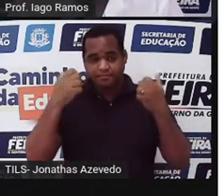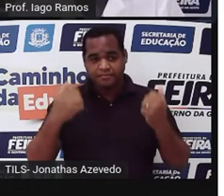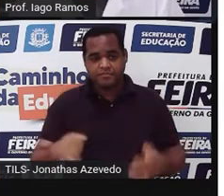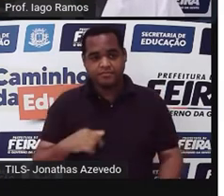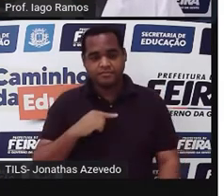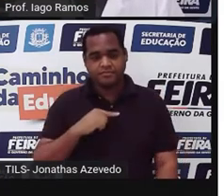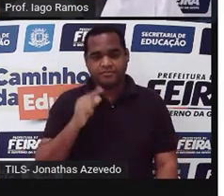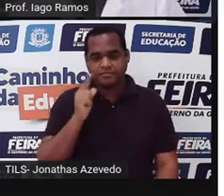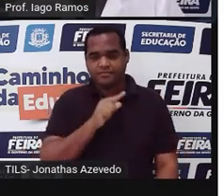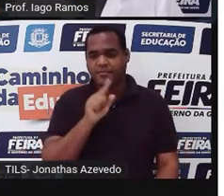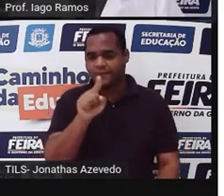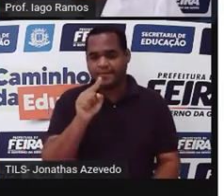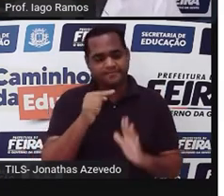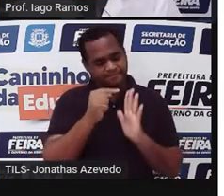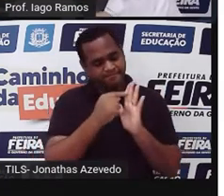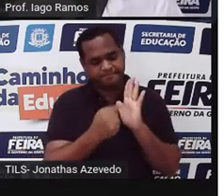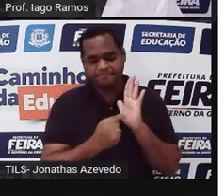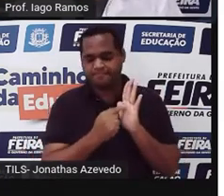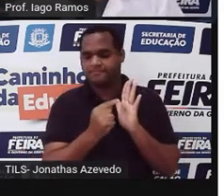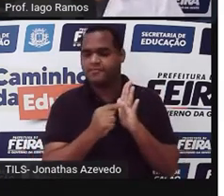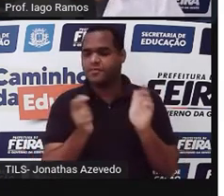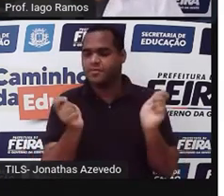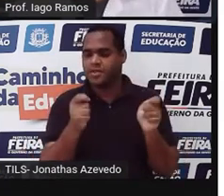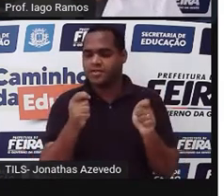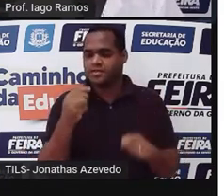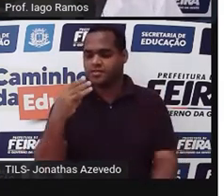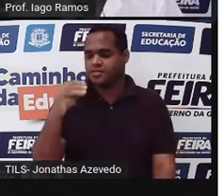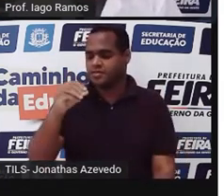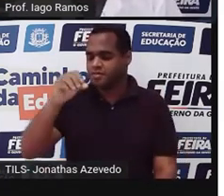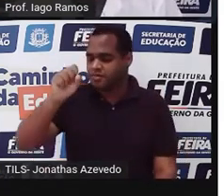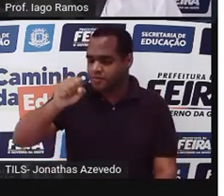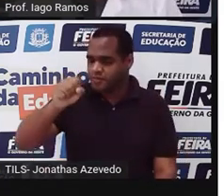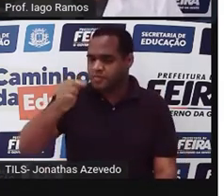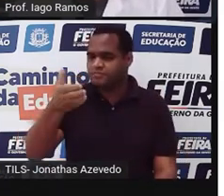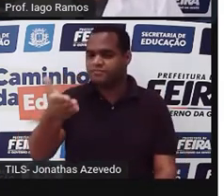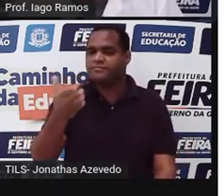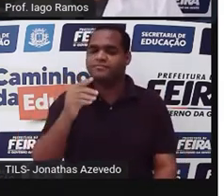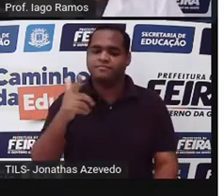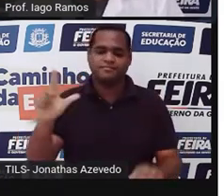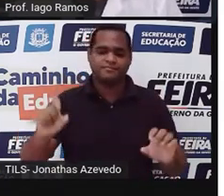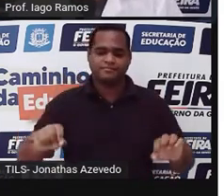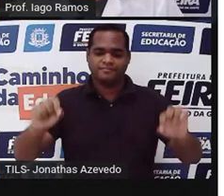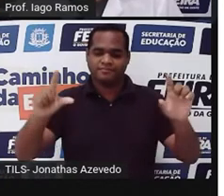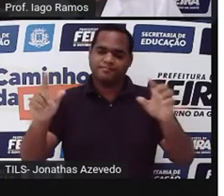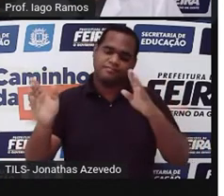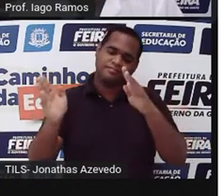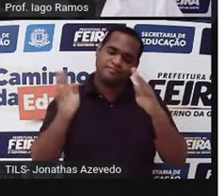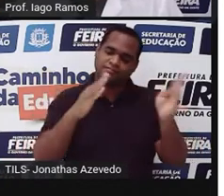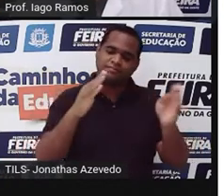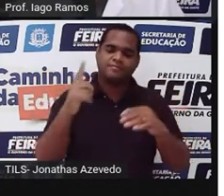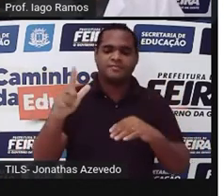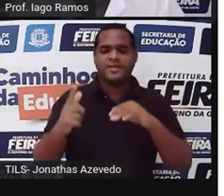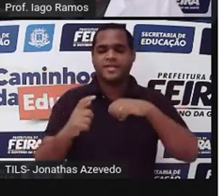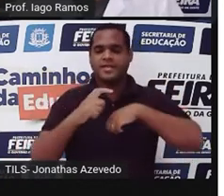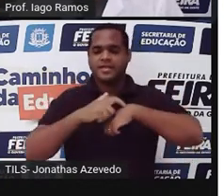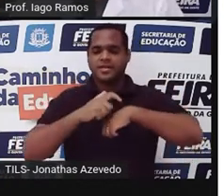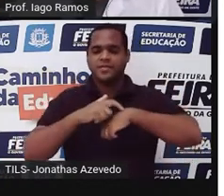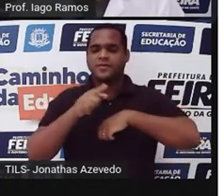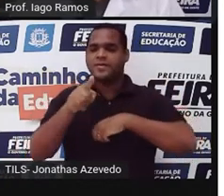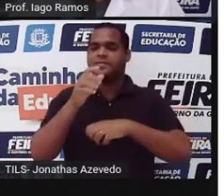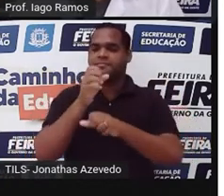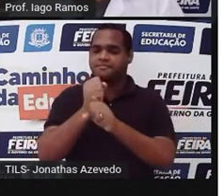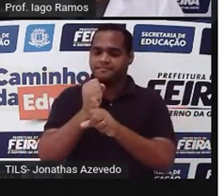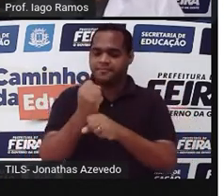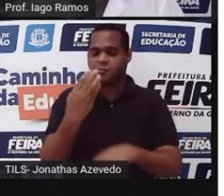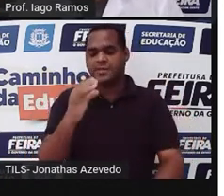usar a calculadora não vou te dar 30 segundos tá na próxima tela vai contar aí o tempo e você vai calcular